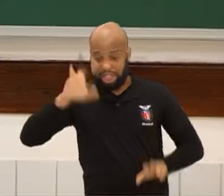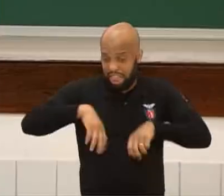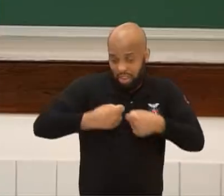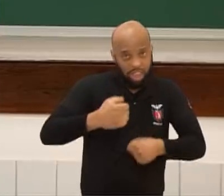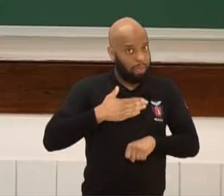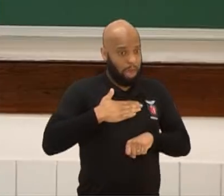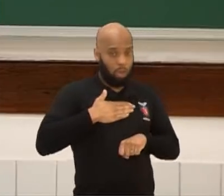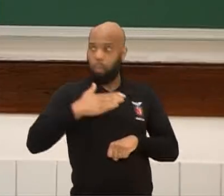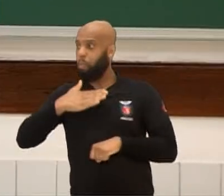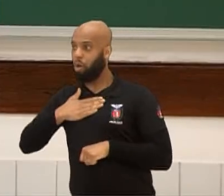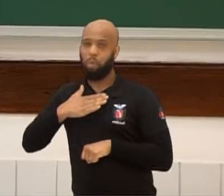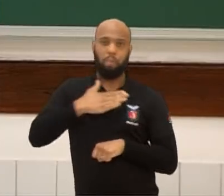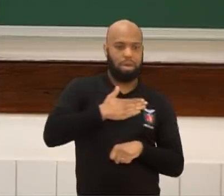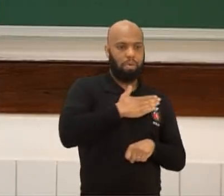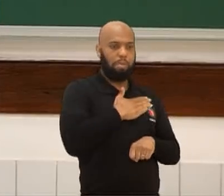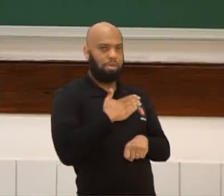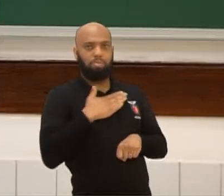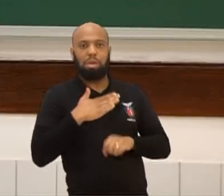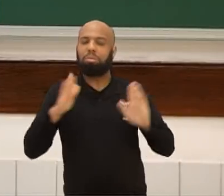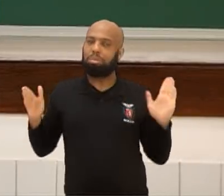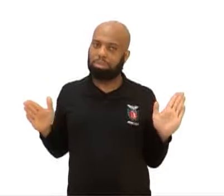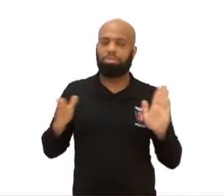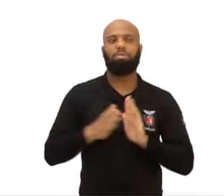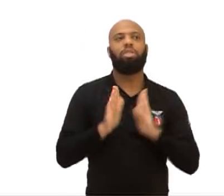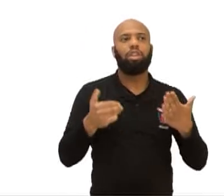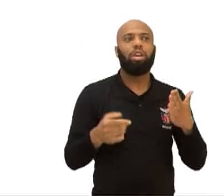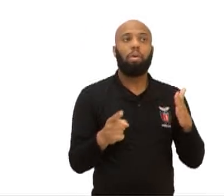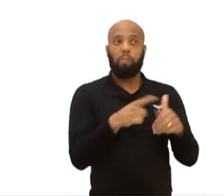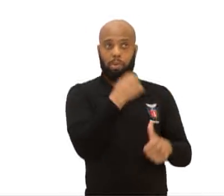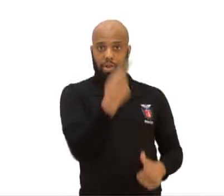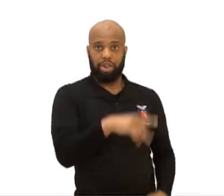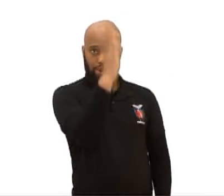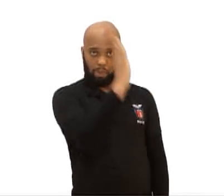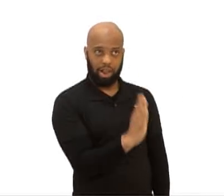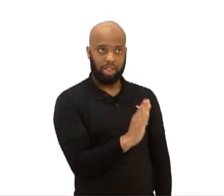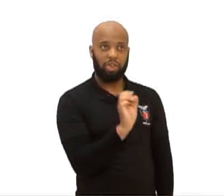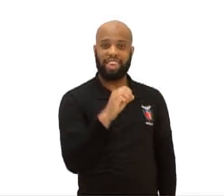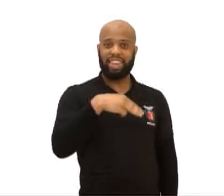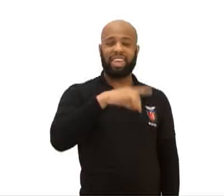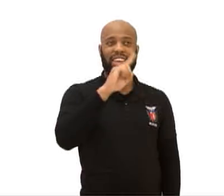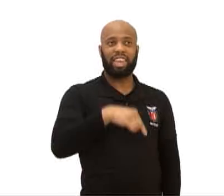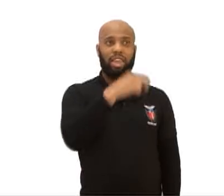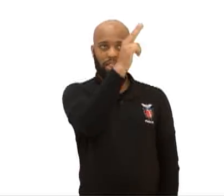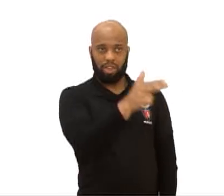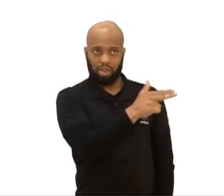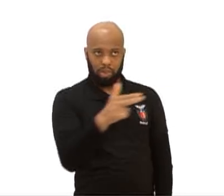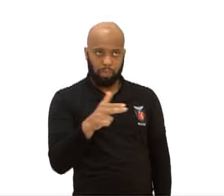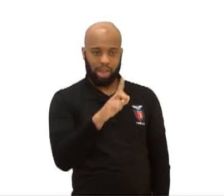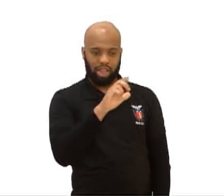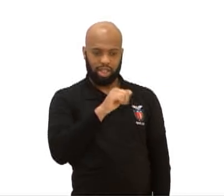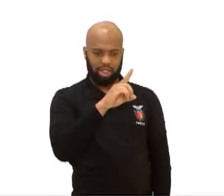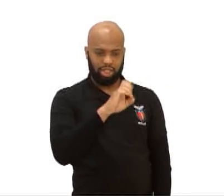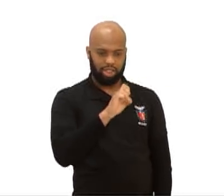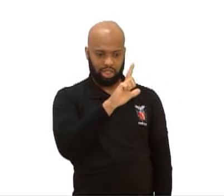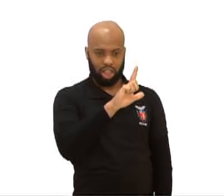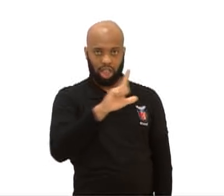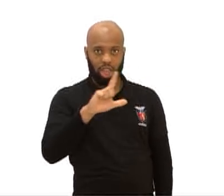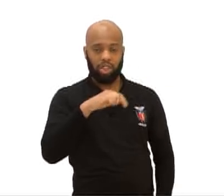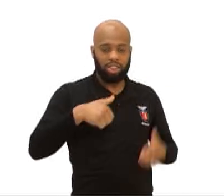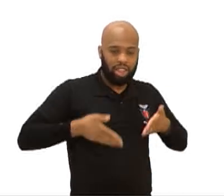do rádio. Primeiro que nós vamos ver no Brasil, o padre Landel de Moura. Ele nasceu